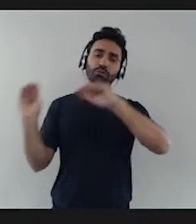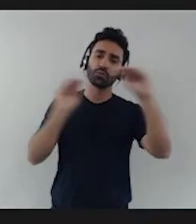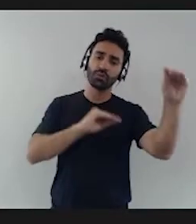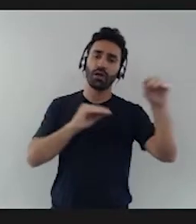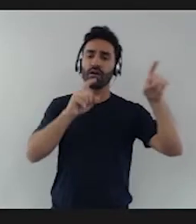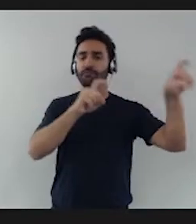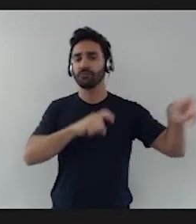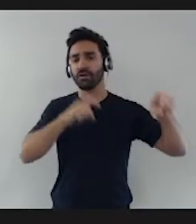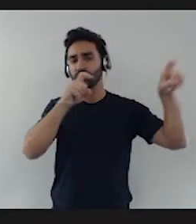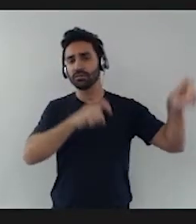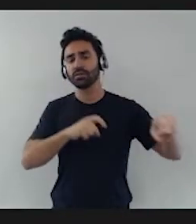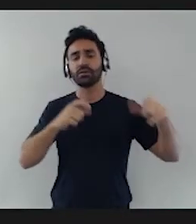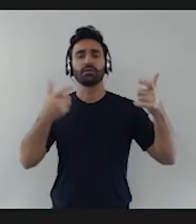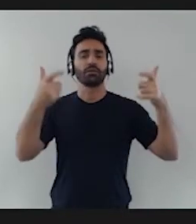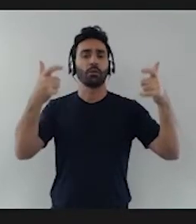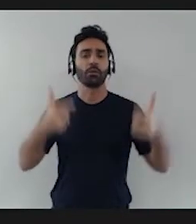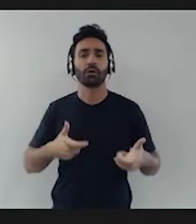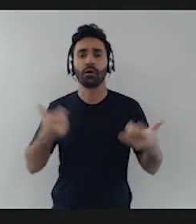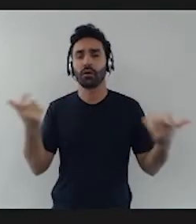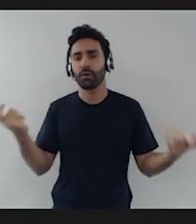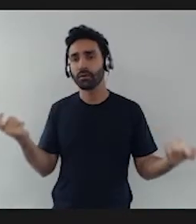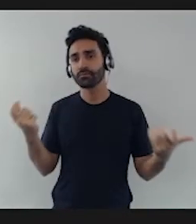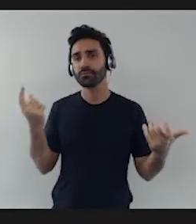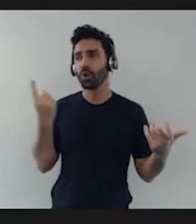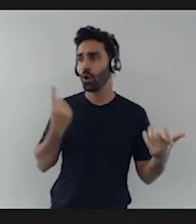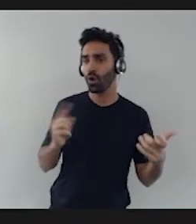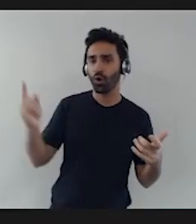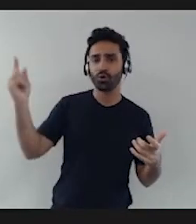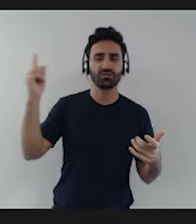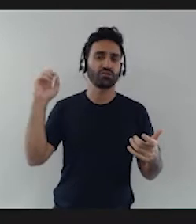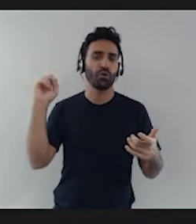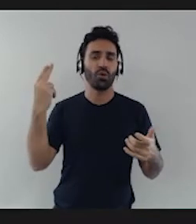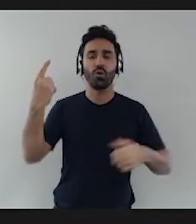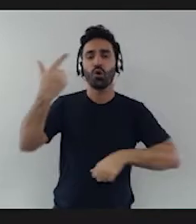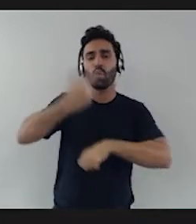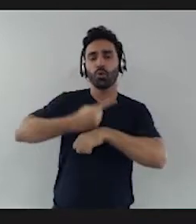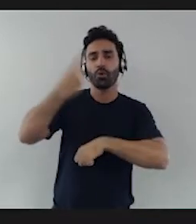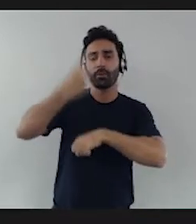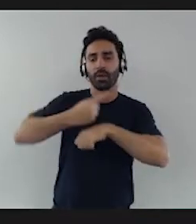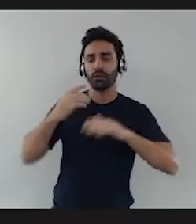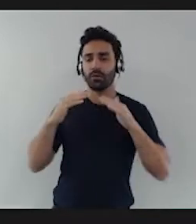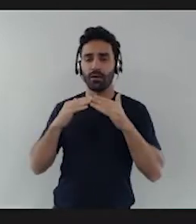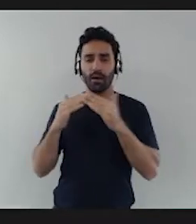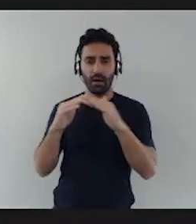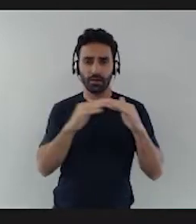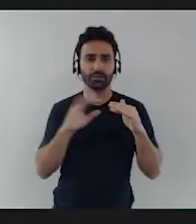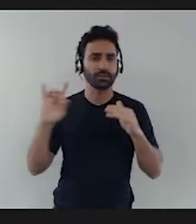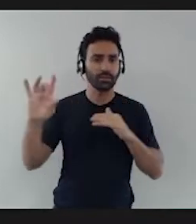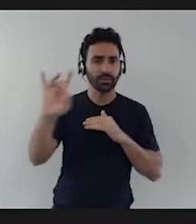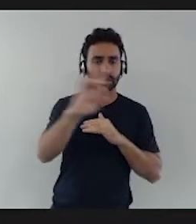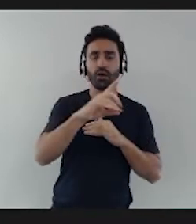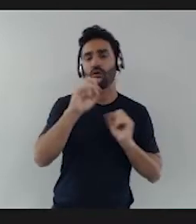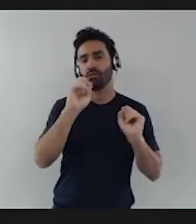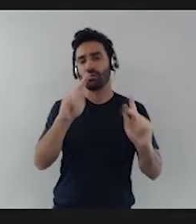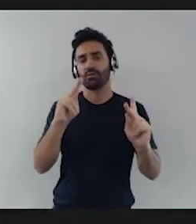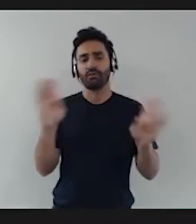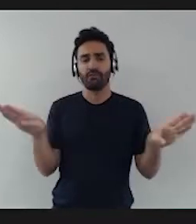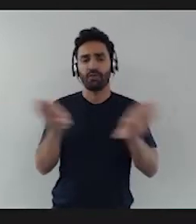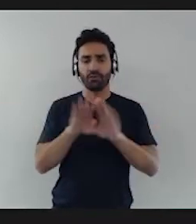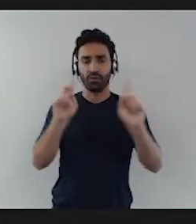para a casa de campo, para condomínios, as pessoas que estavam nas